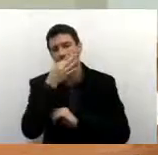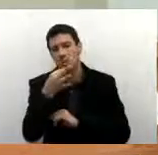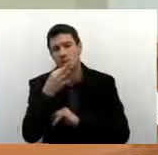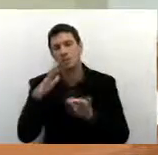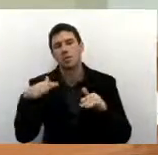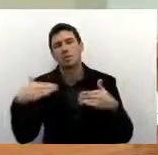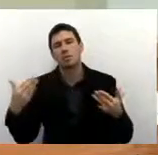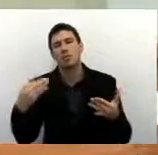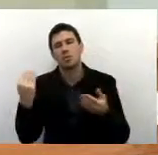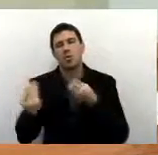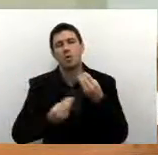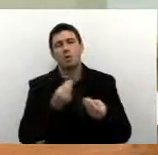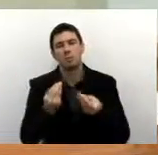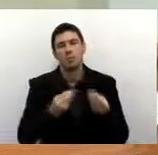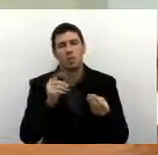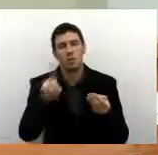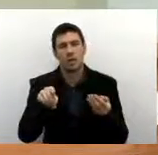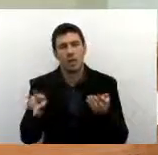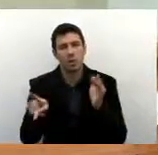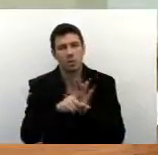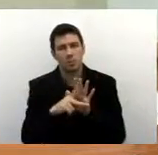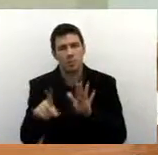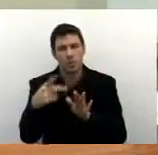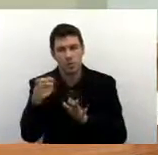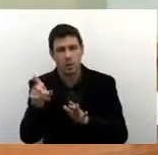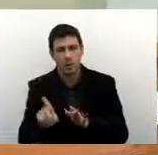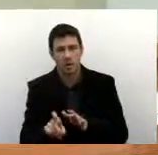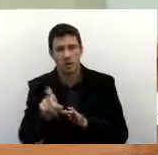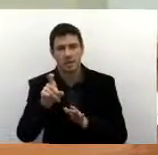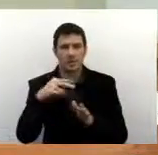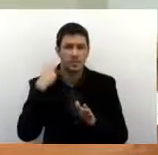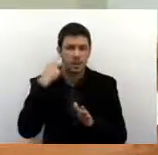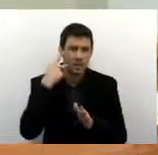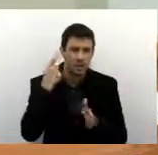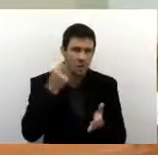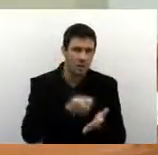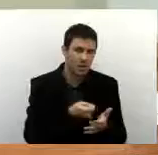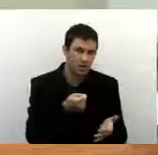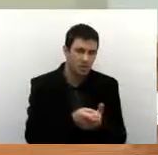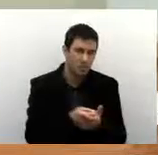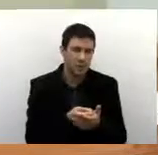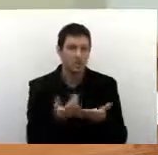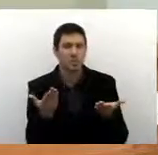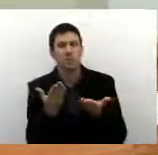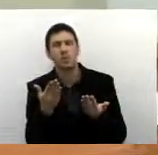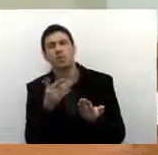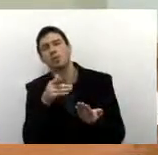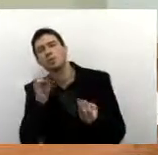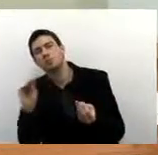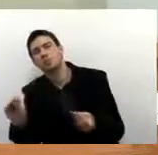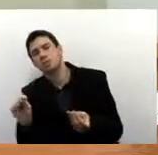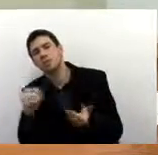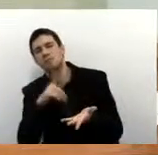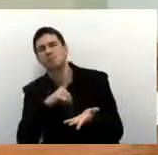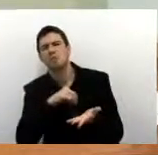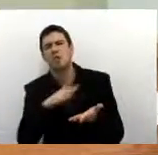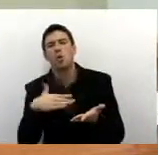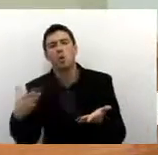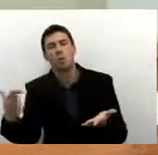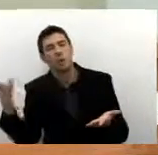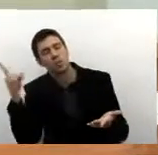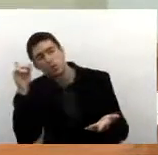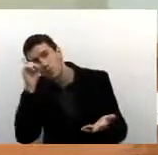como é que é a situação. O senhor já foi ex-vereador, o senhor cobrou muito lá, e hoje, o senhor estando lá, quais as dificuldades encontradas que o